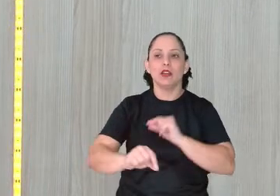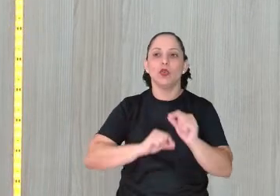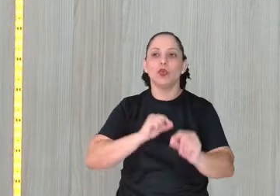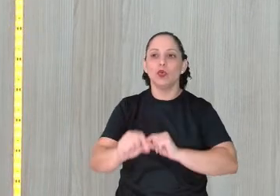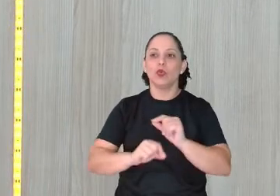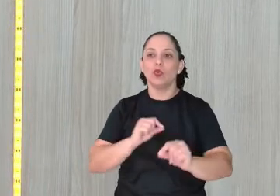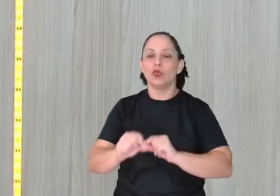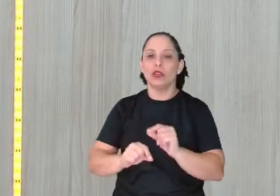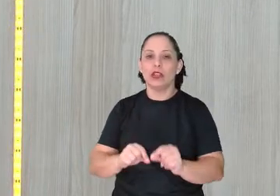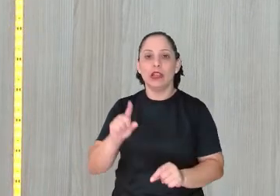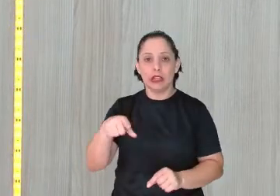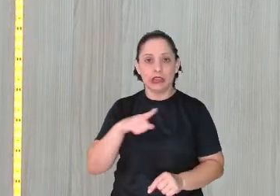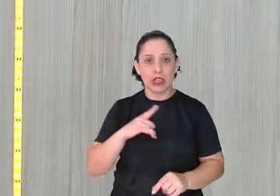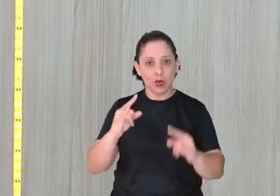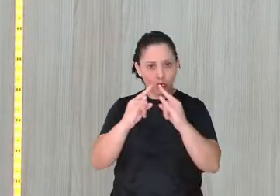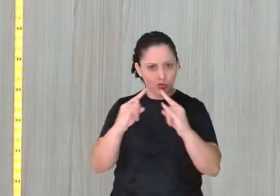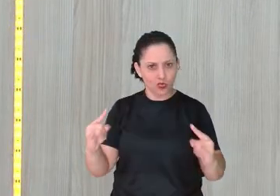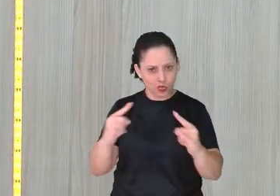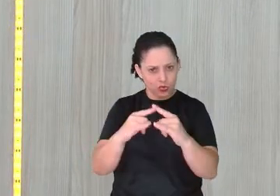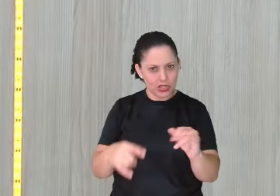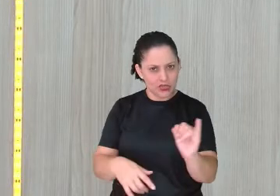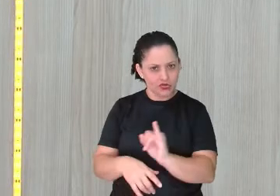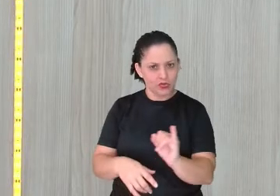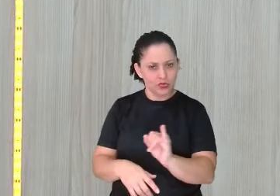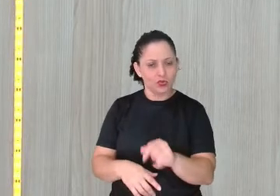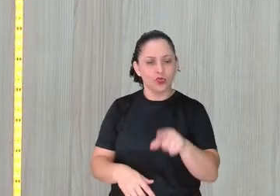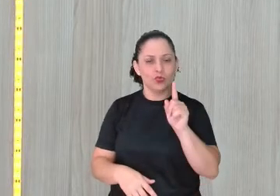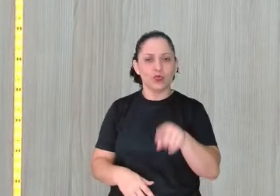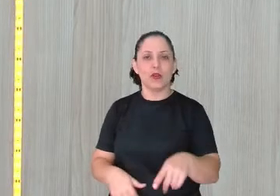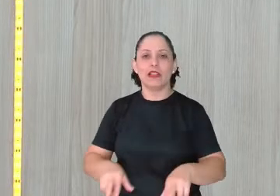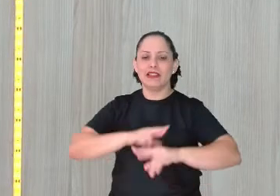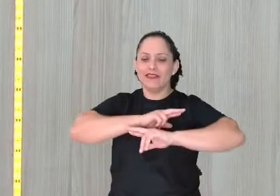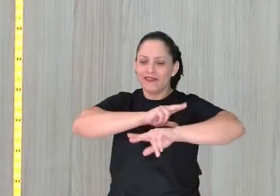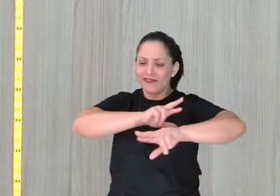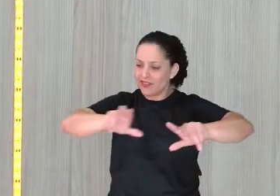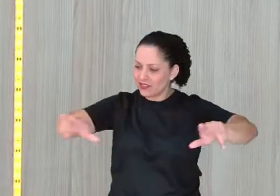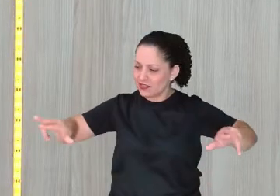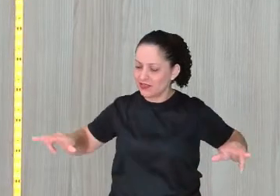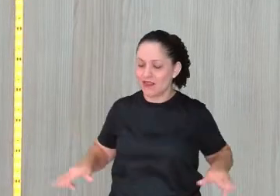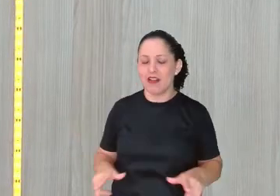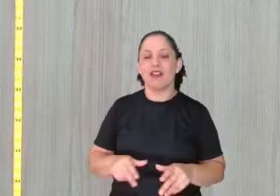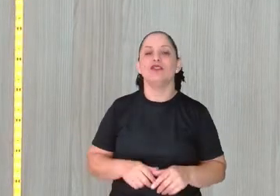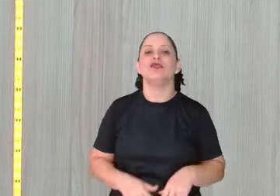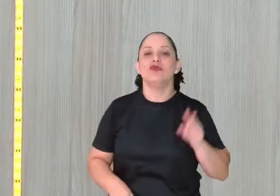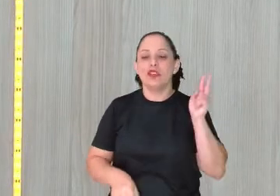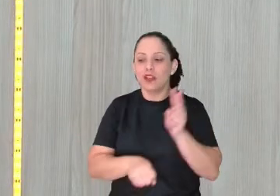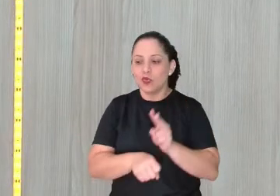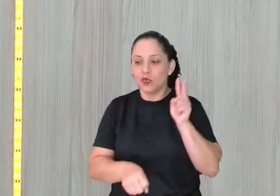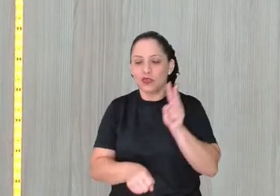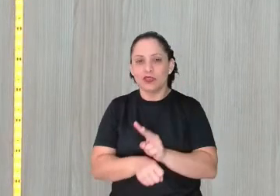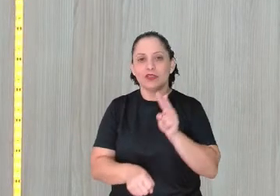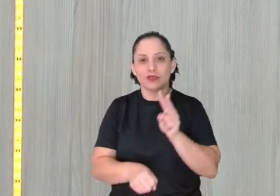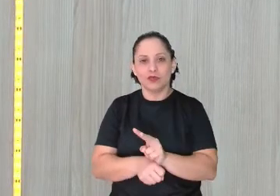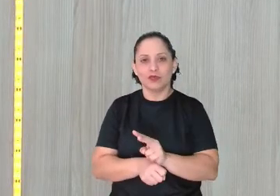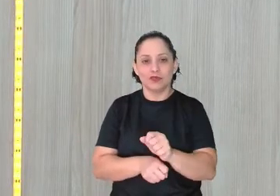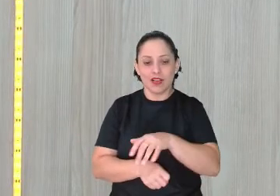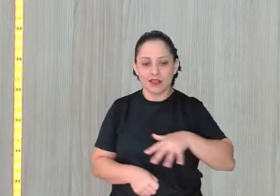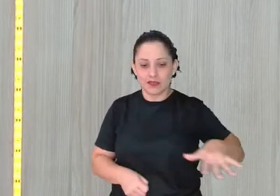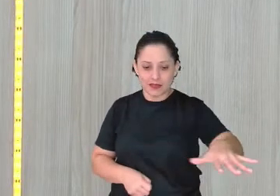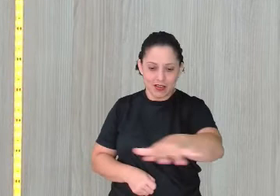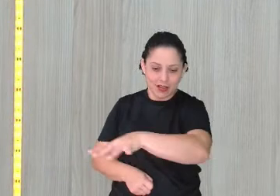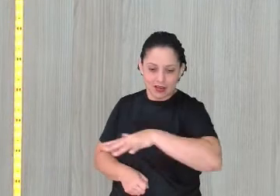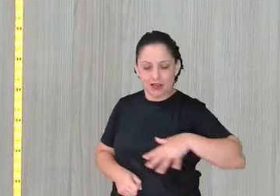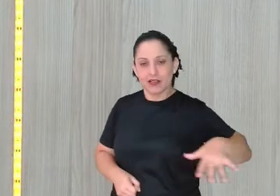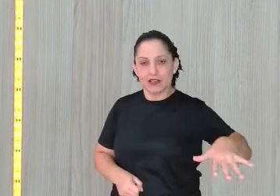dele. Instituto né, Chico Mendes, exatamente, de biodiversidade aí, preservando, né, nossas áreas aí